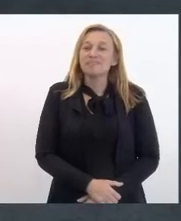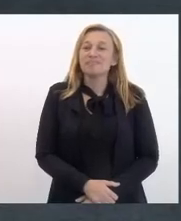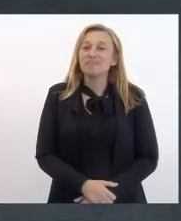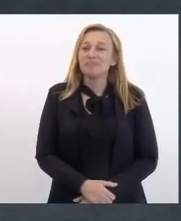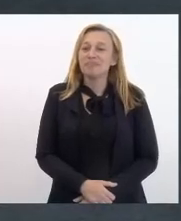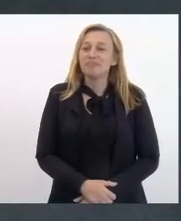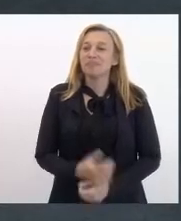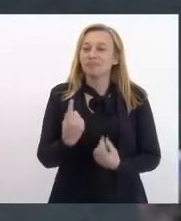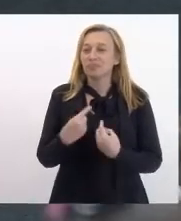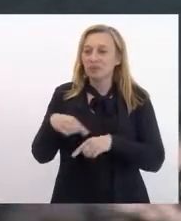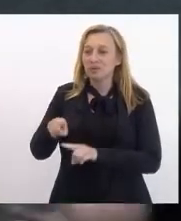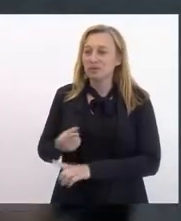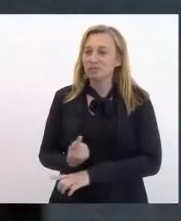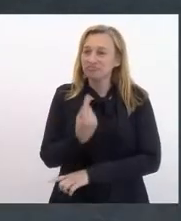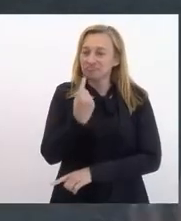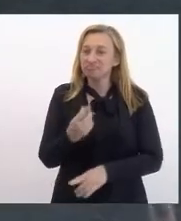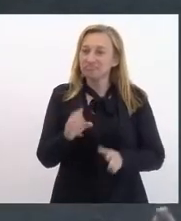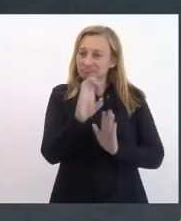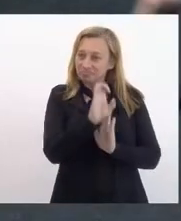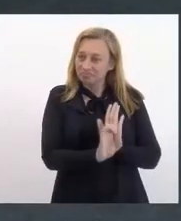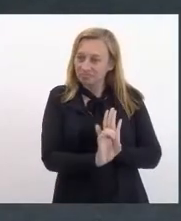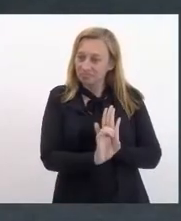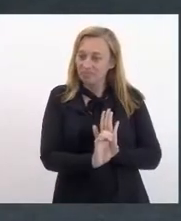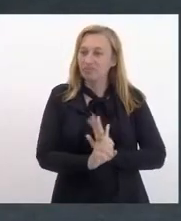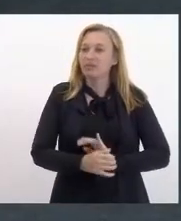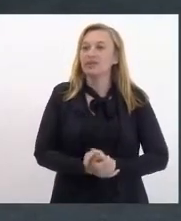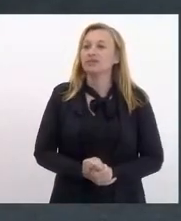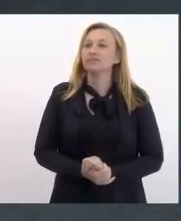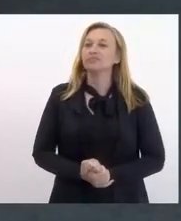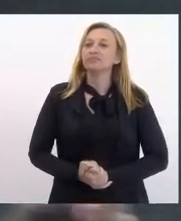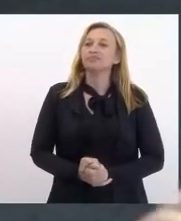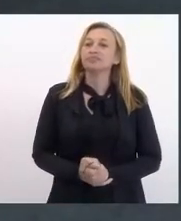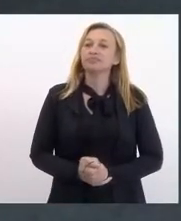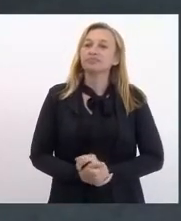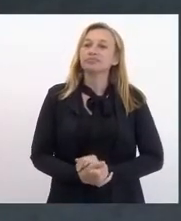memória, contrário a uma das emendas.